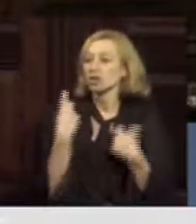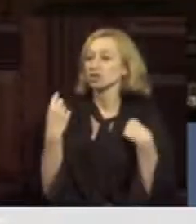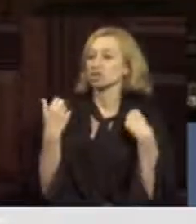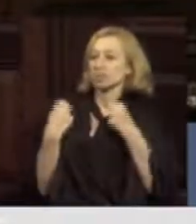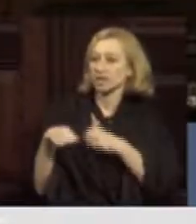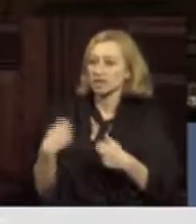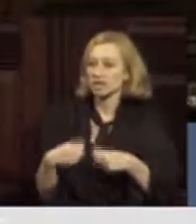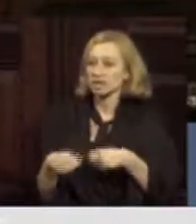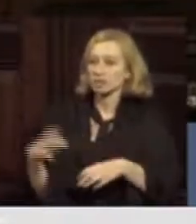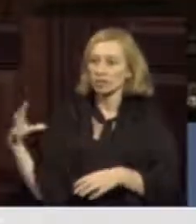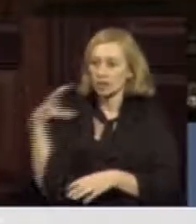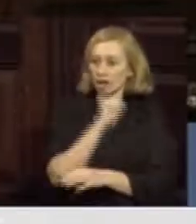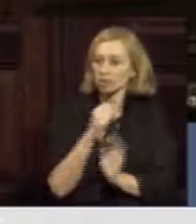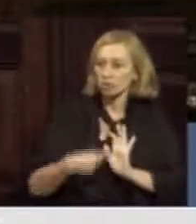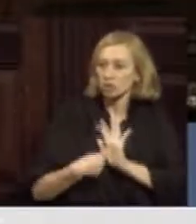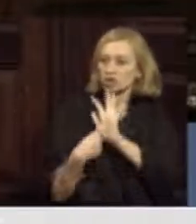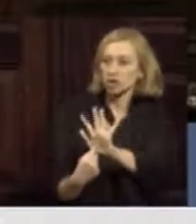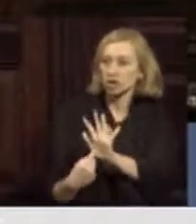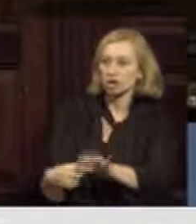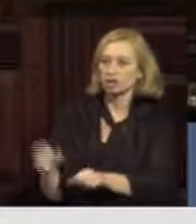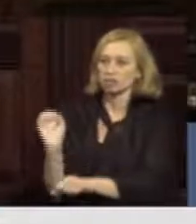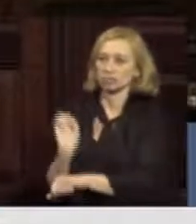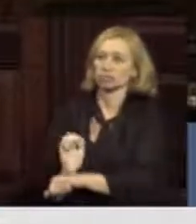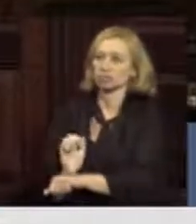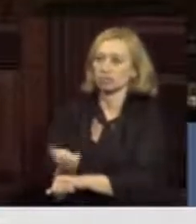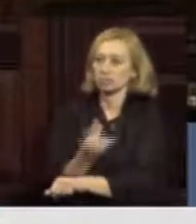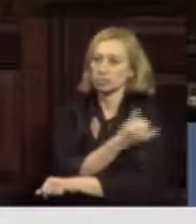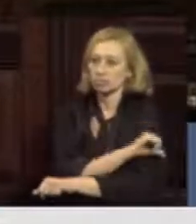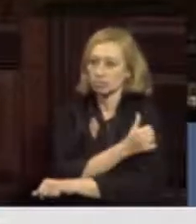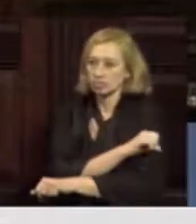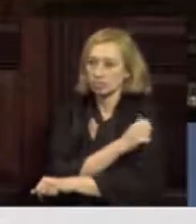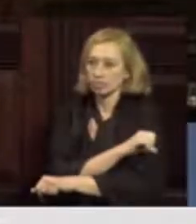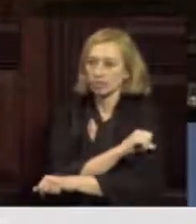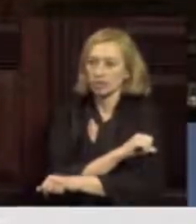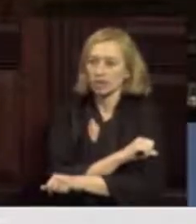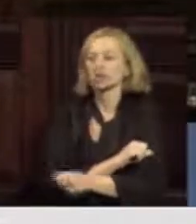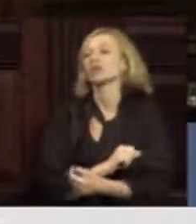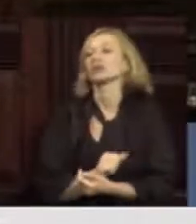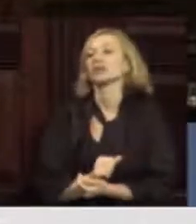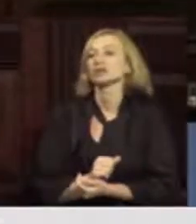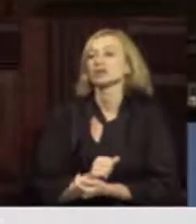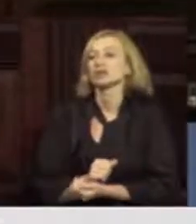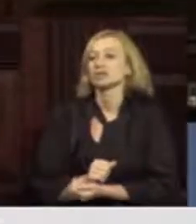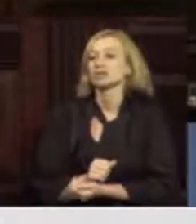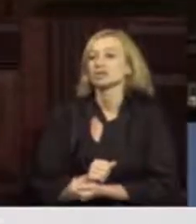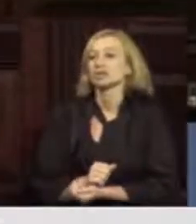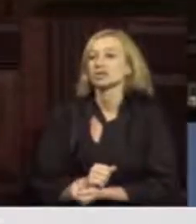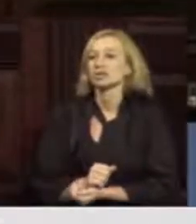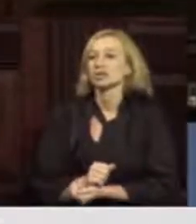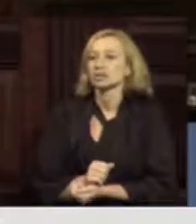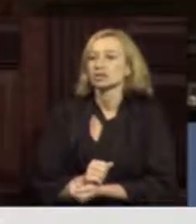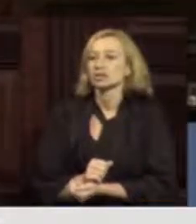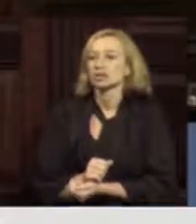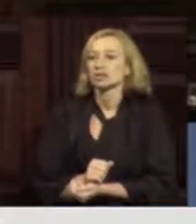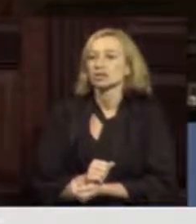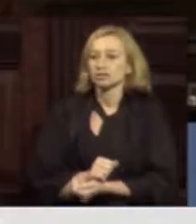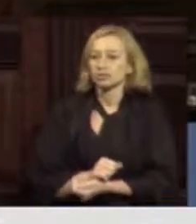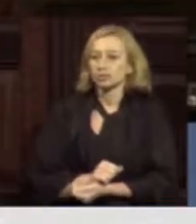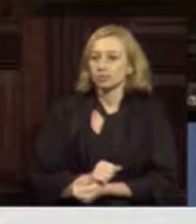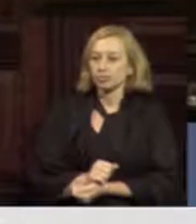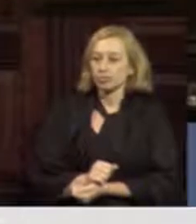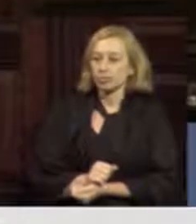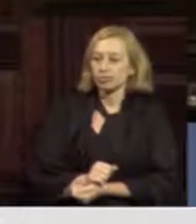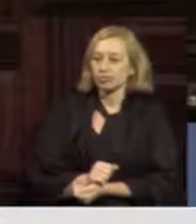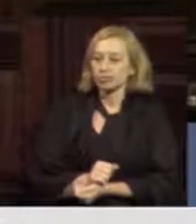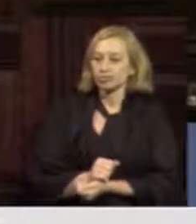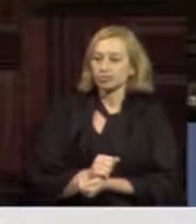por todas, demonstrar que o Estado do Rio de Janeiro, que é esta capital, a cidade do Rio de Janeiro, que é o cartão postal